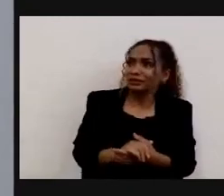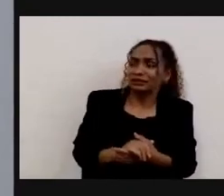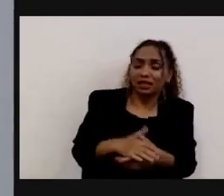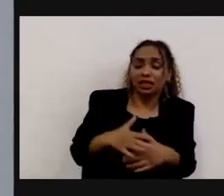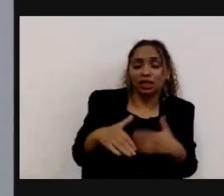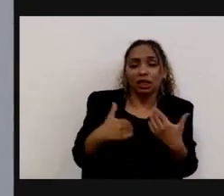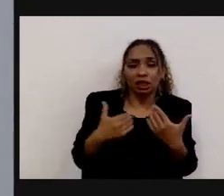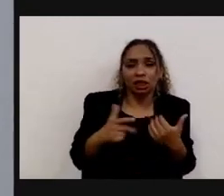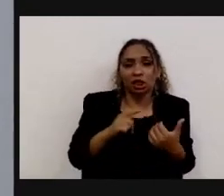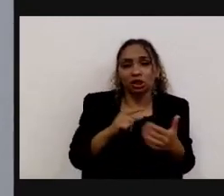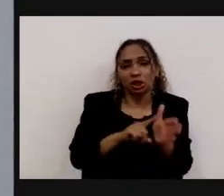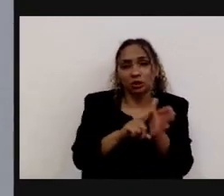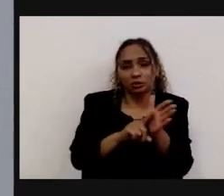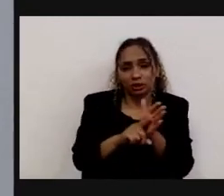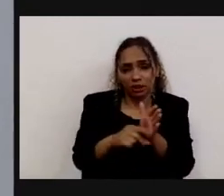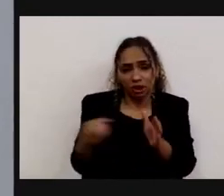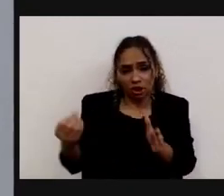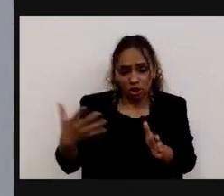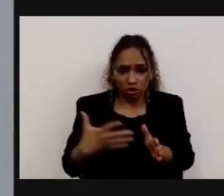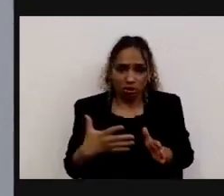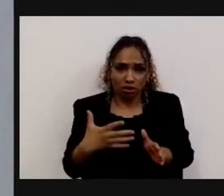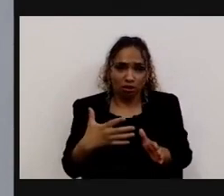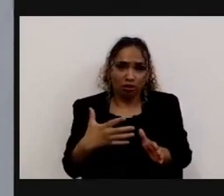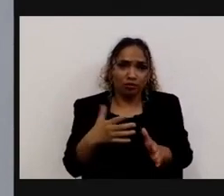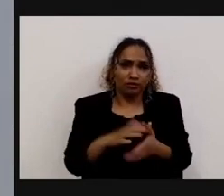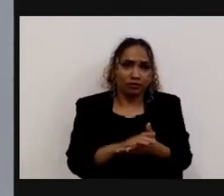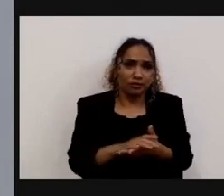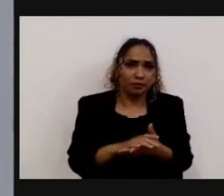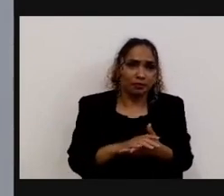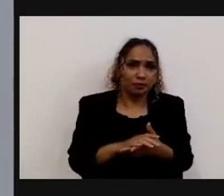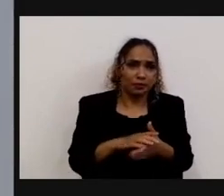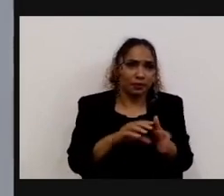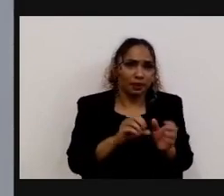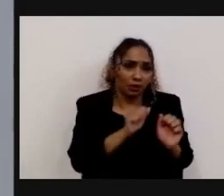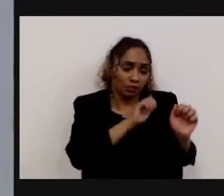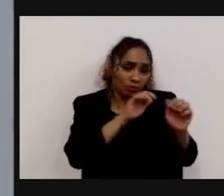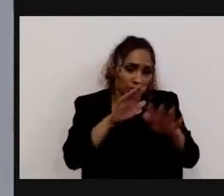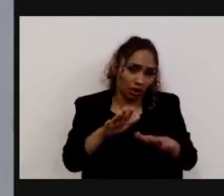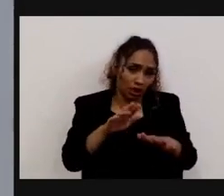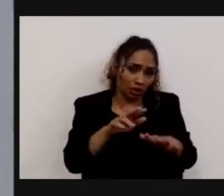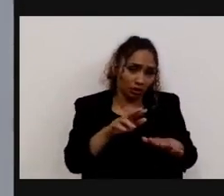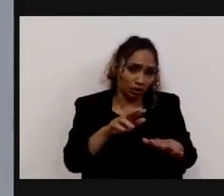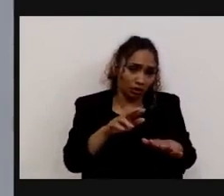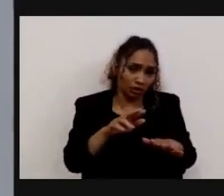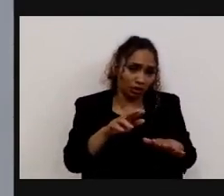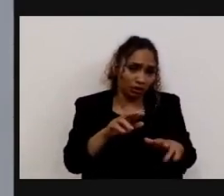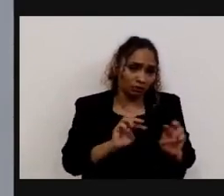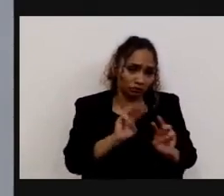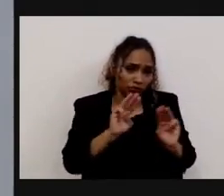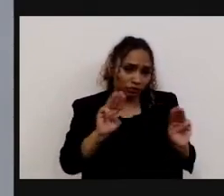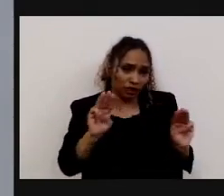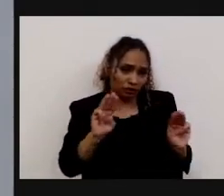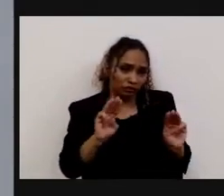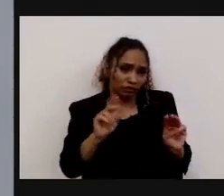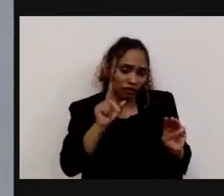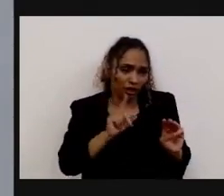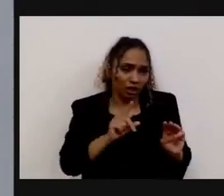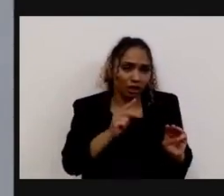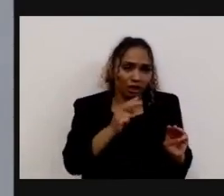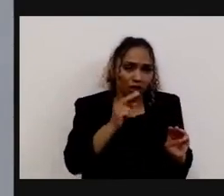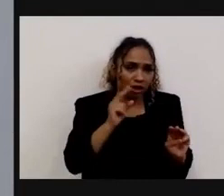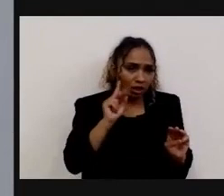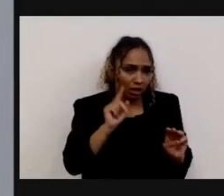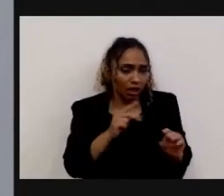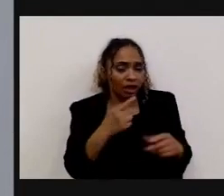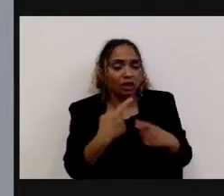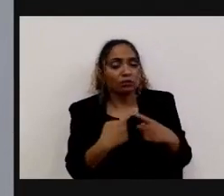tem uma pesquisa bem recente foi publicada na Harvard Business review mostrando Exatamente isso né que esses